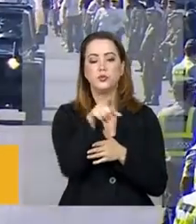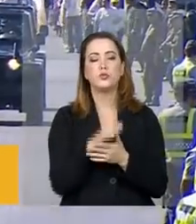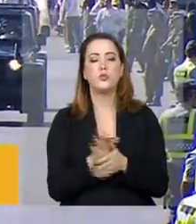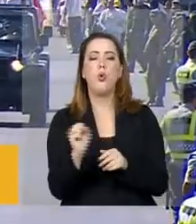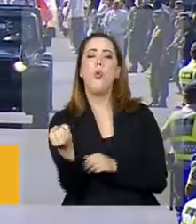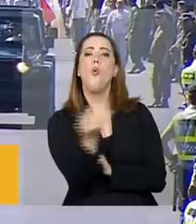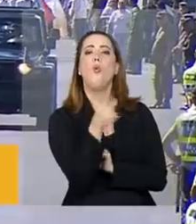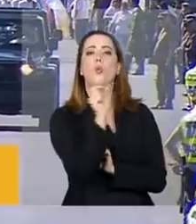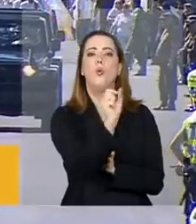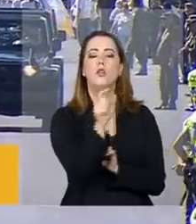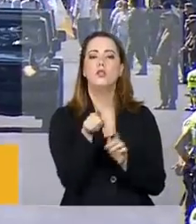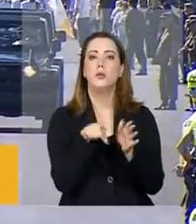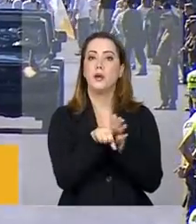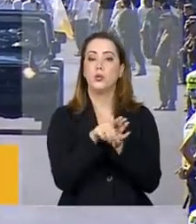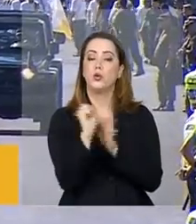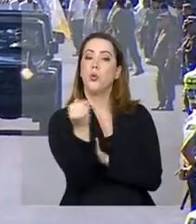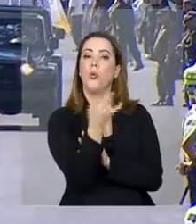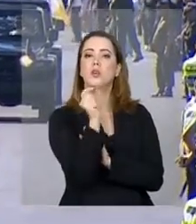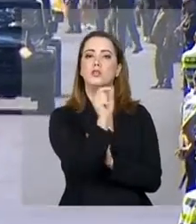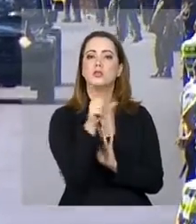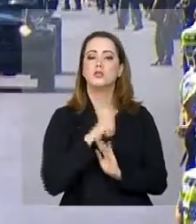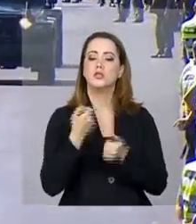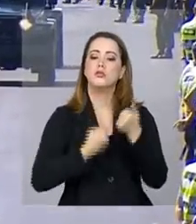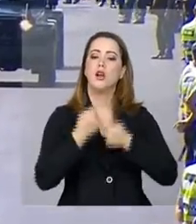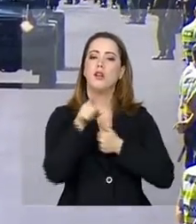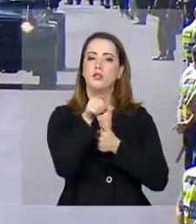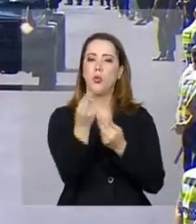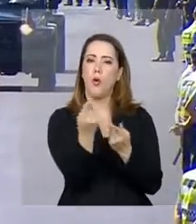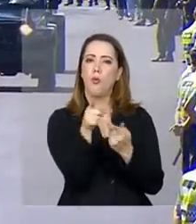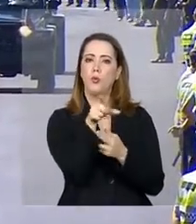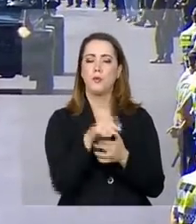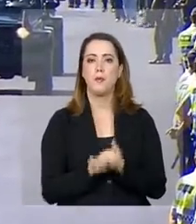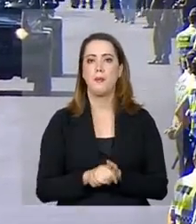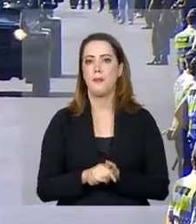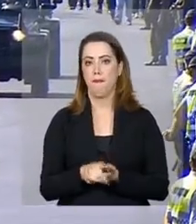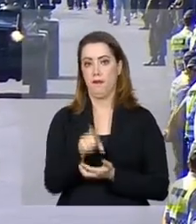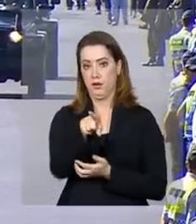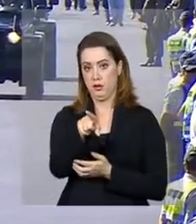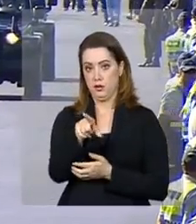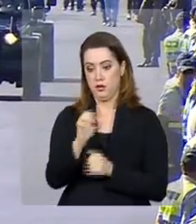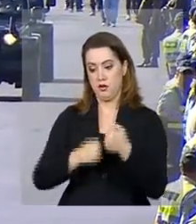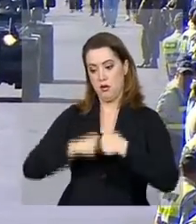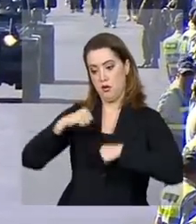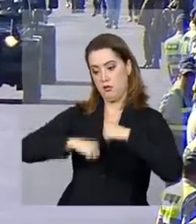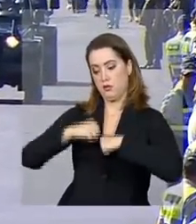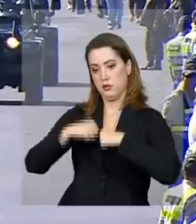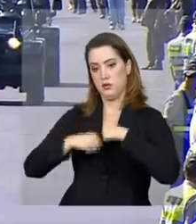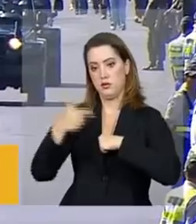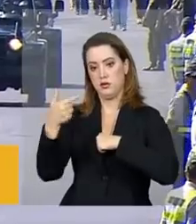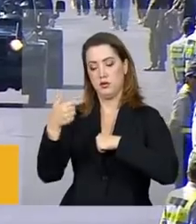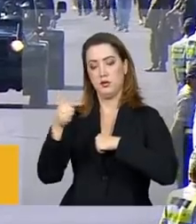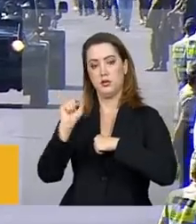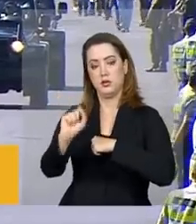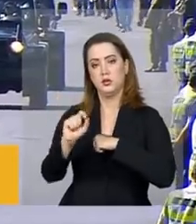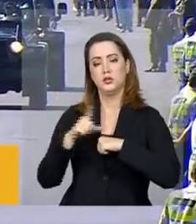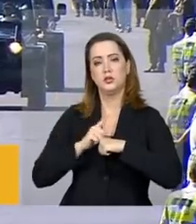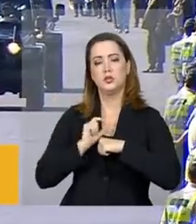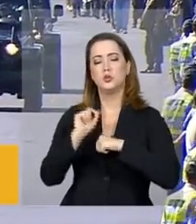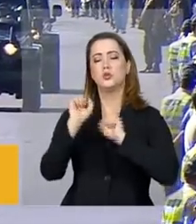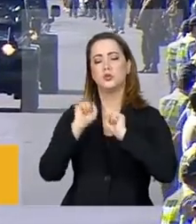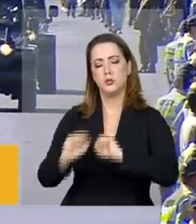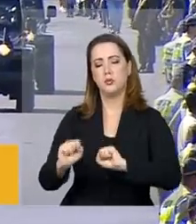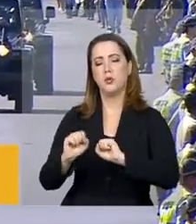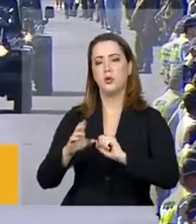Atualmente, a produção, essa indústria fabricada em Sete Lagoas, a Iveco, ela tem uma